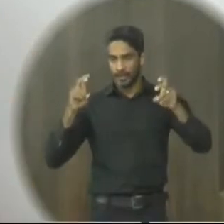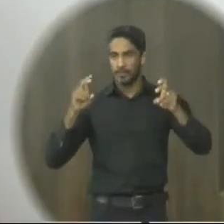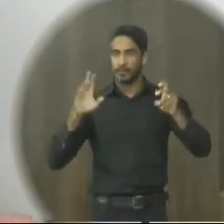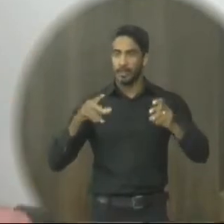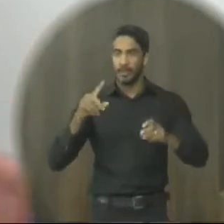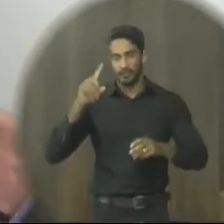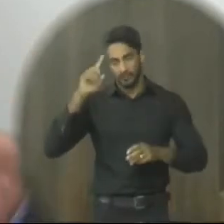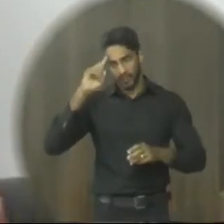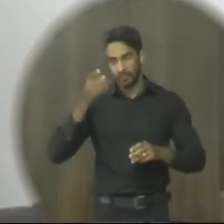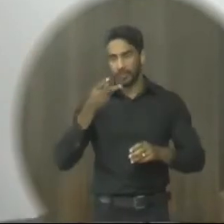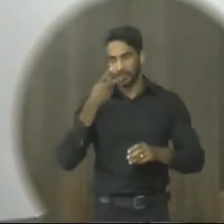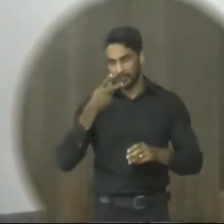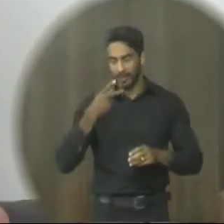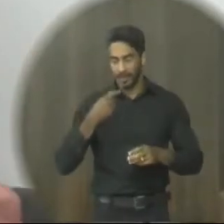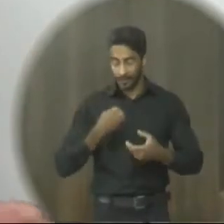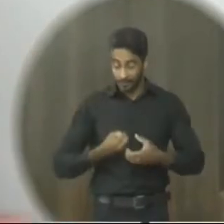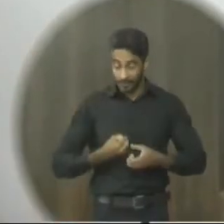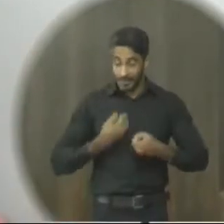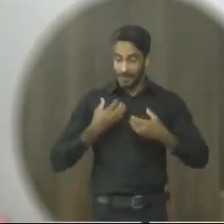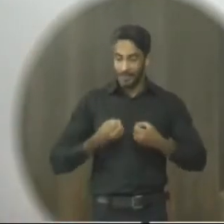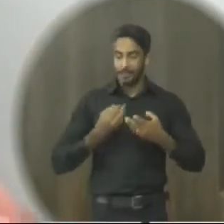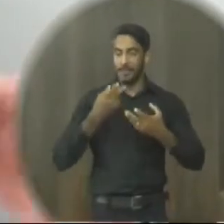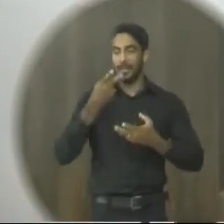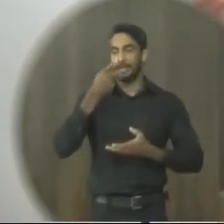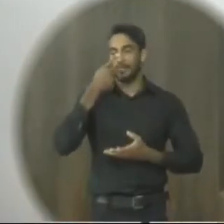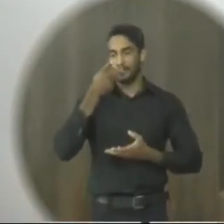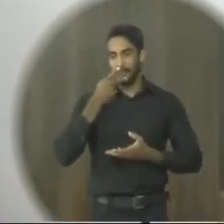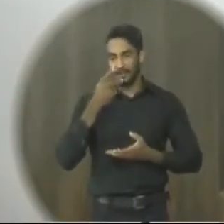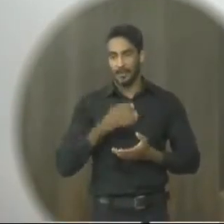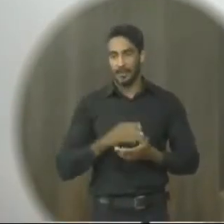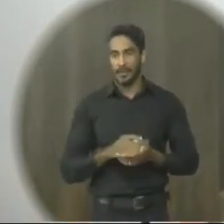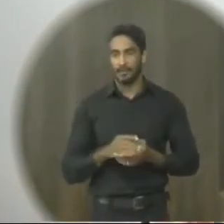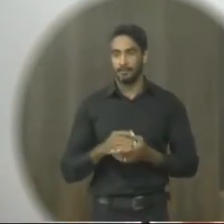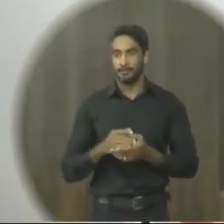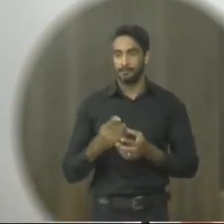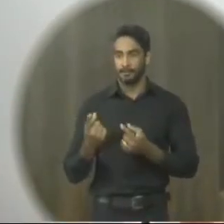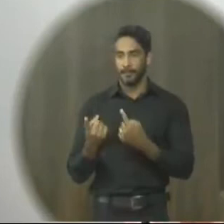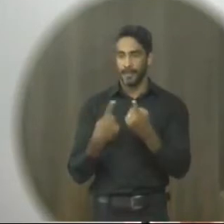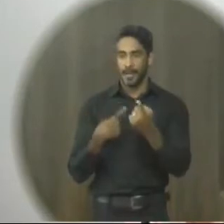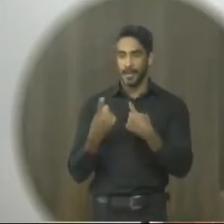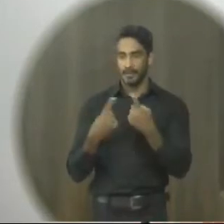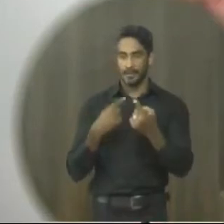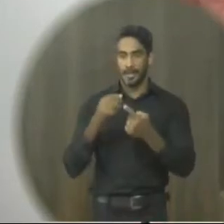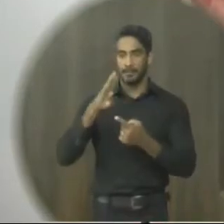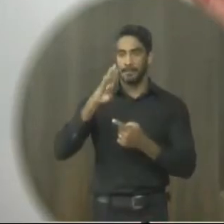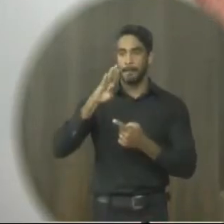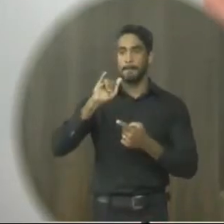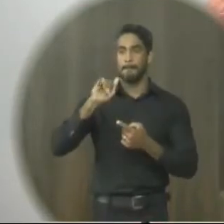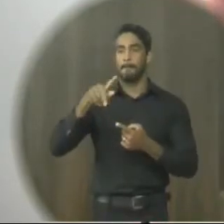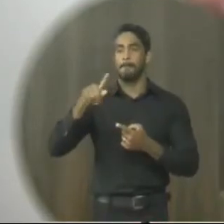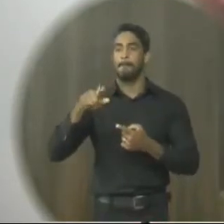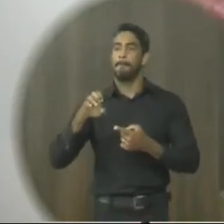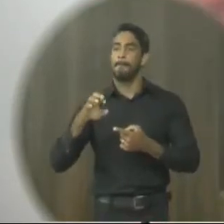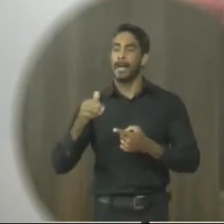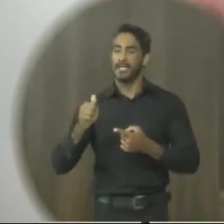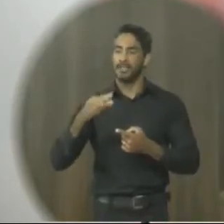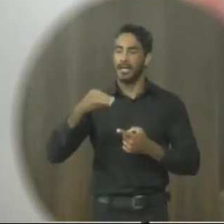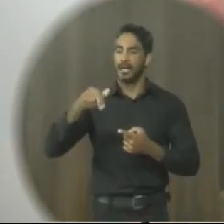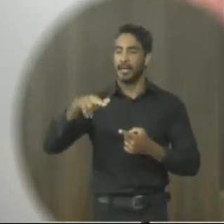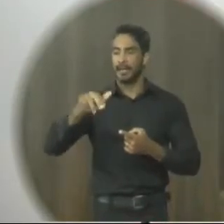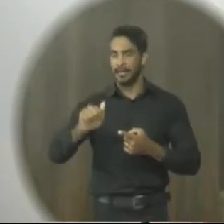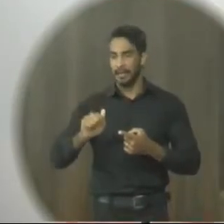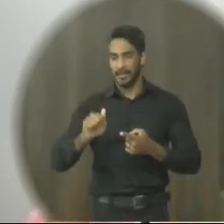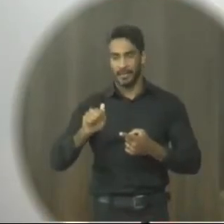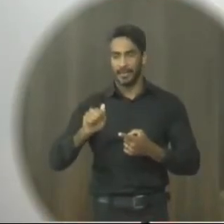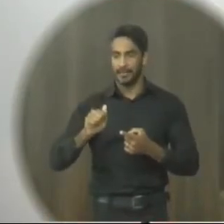falar, hoje eu estou inspirado, já lembrando. A estrada da Barra da Cana, ela é Barra da Cana e Mato Dentro.